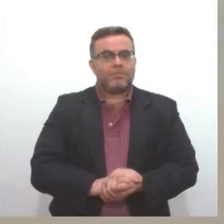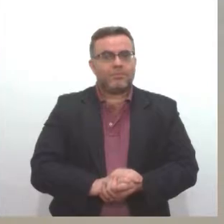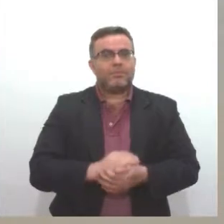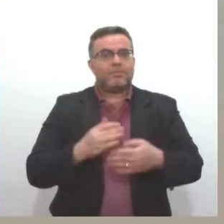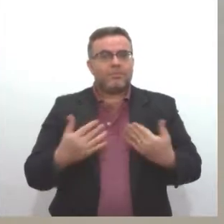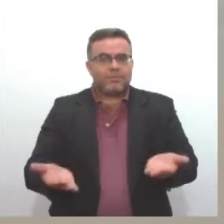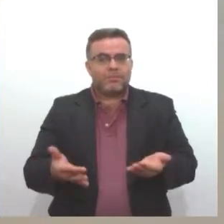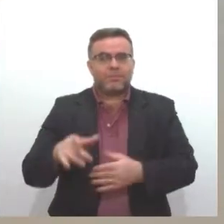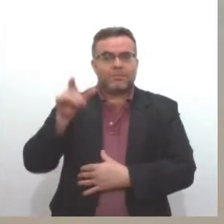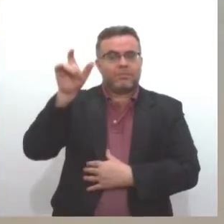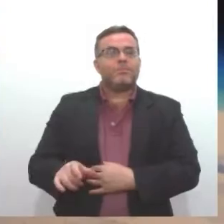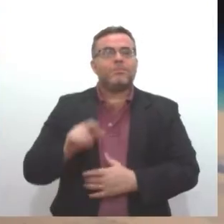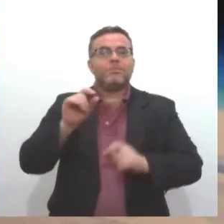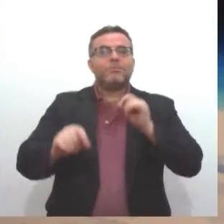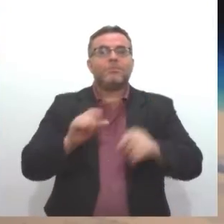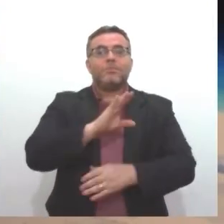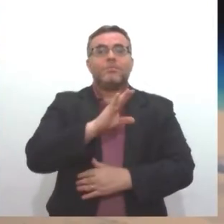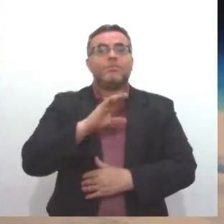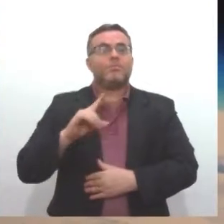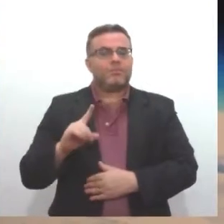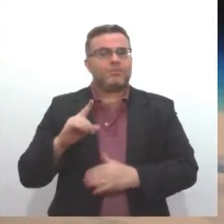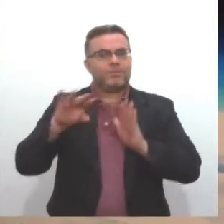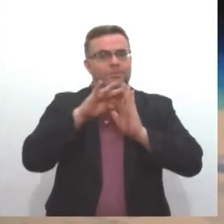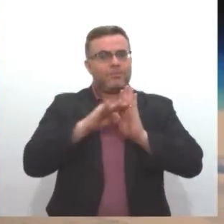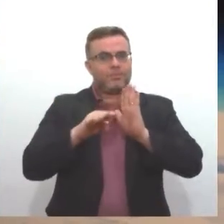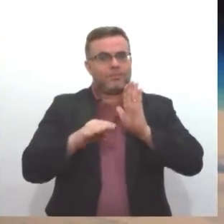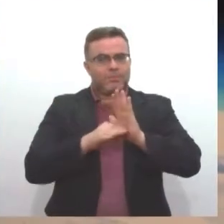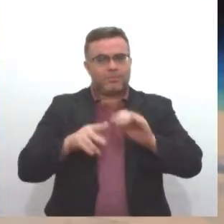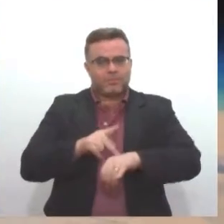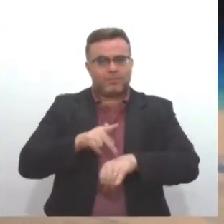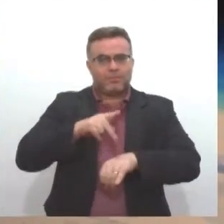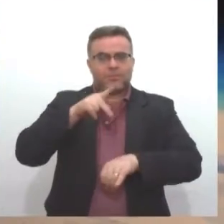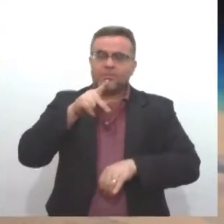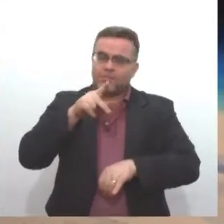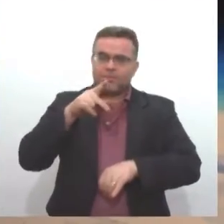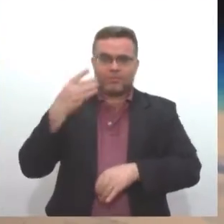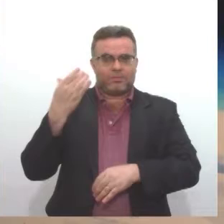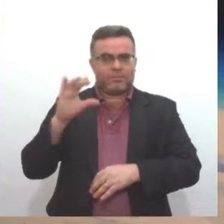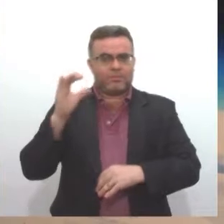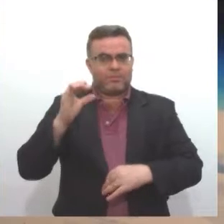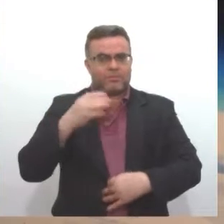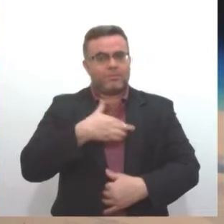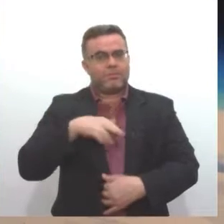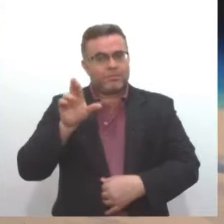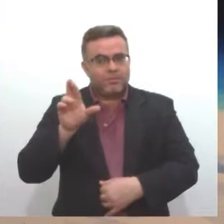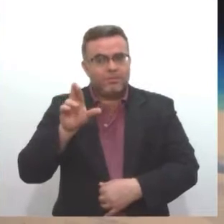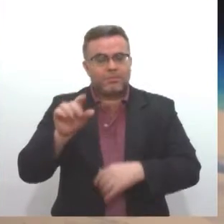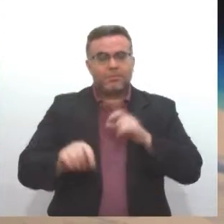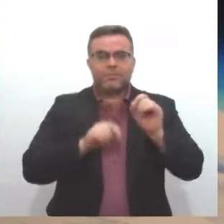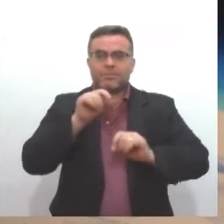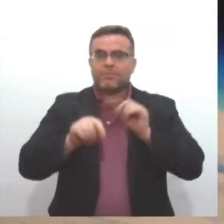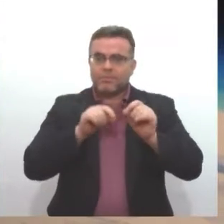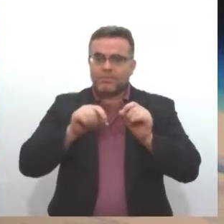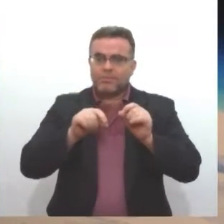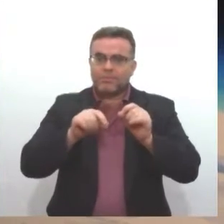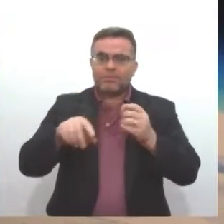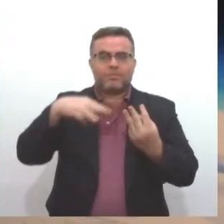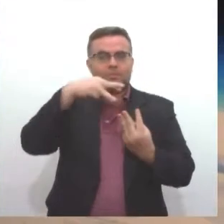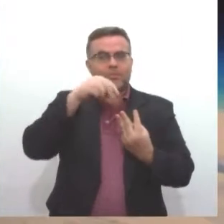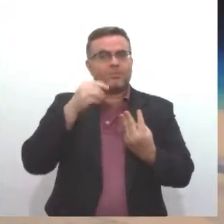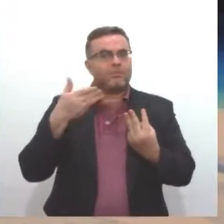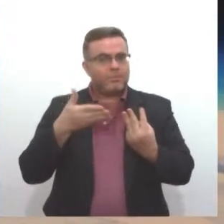Joy Marçal Santos é do programa de pós-graduação em Ciência da Religião da Universidade Federal de